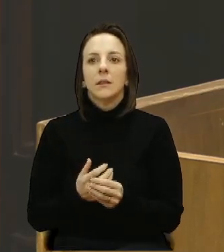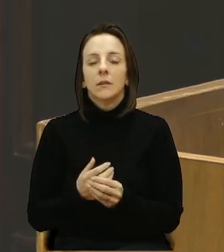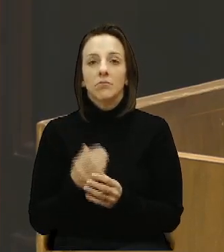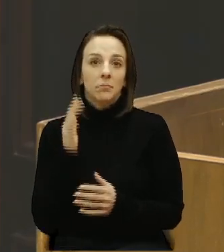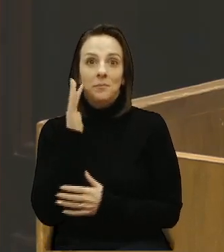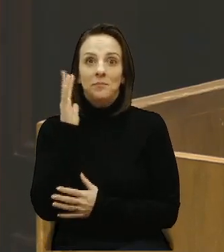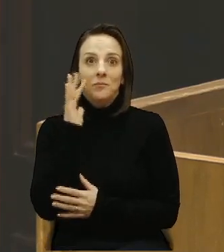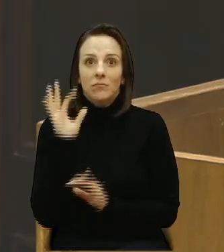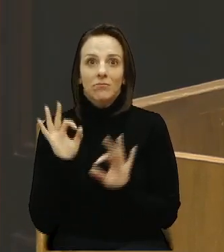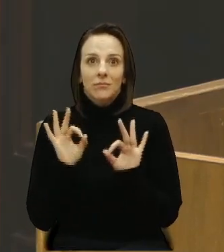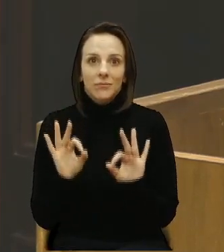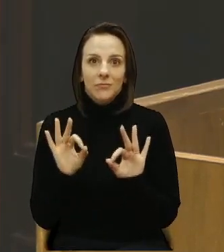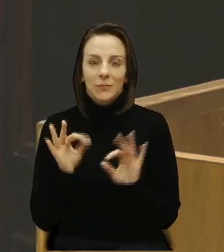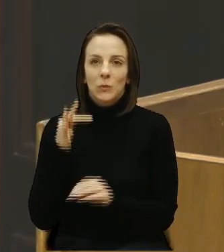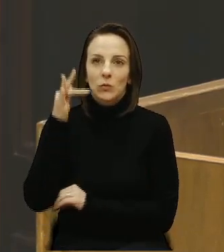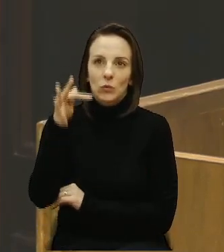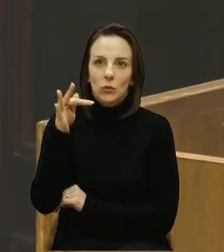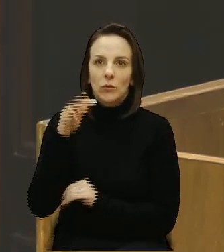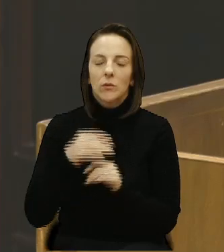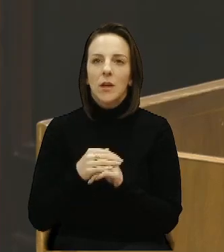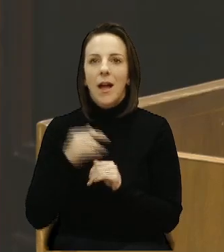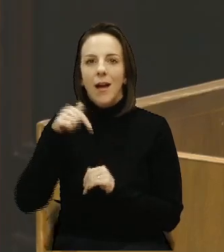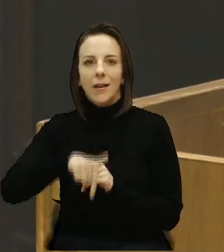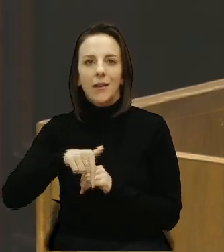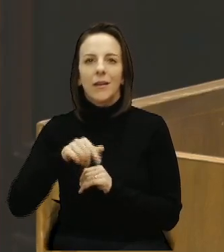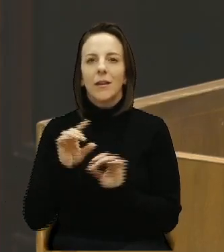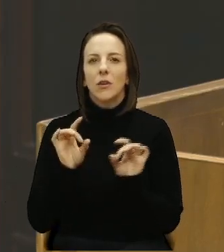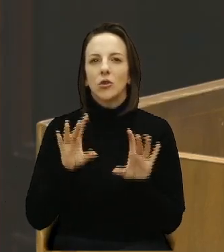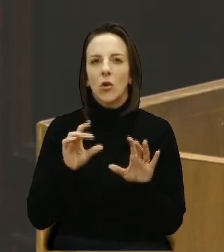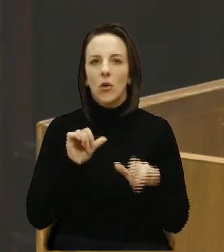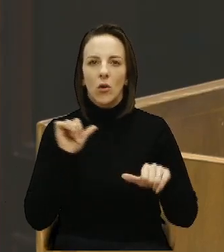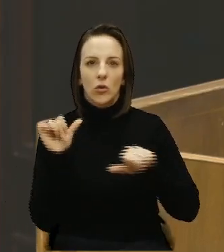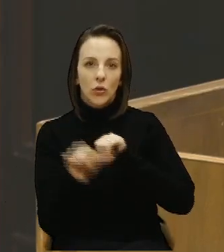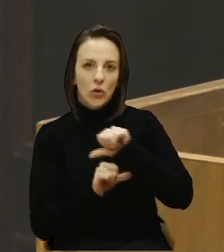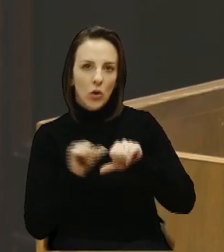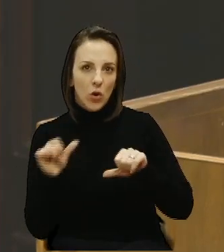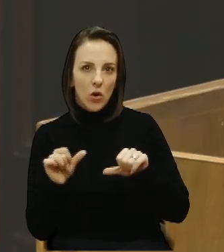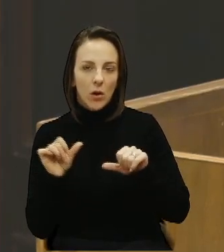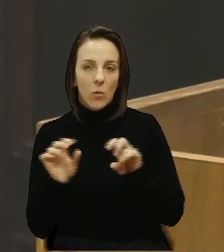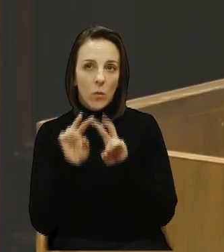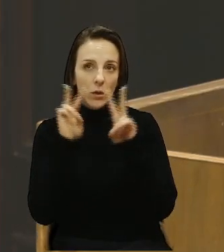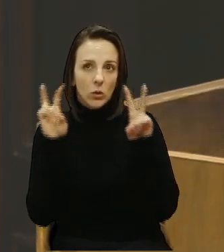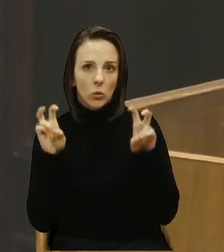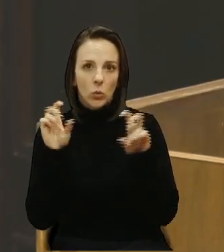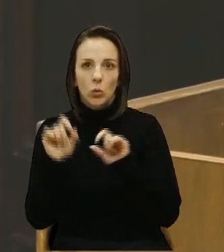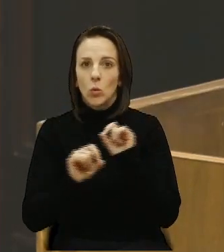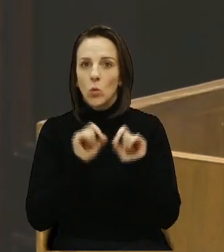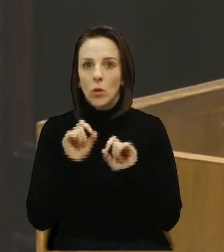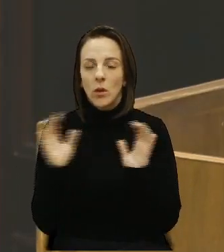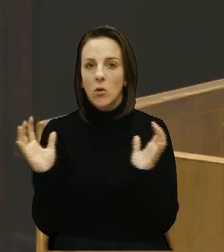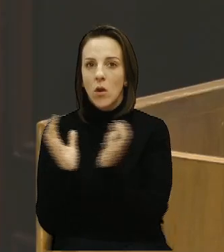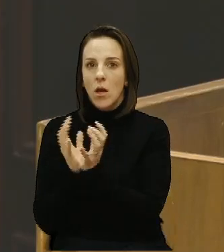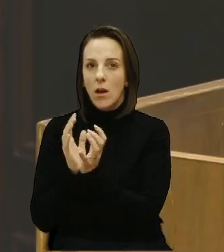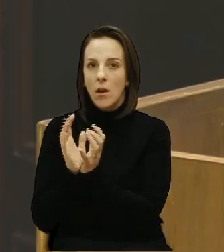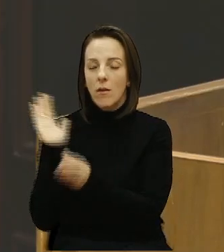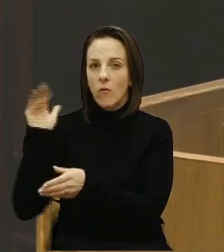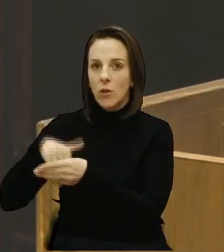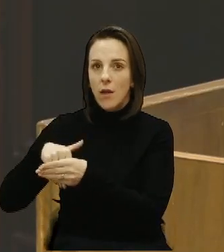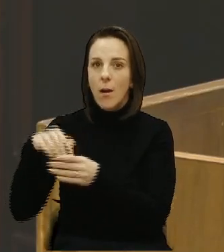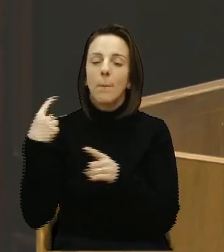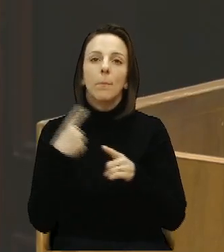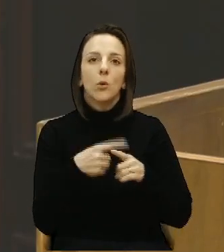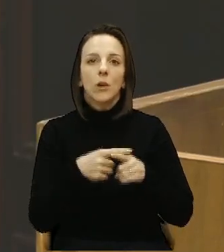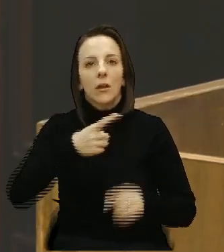é apenas uma mudança de rubrica, o que os colegas vão votar, sendo que nós já autorizamos